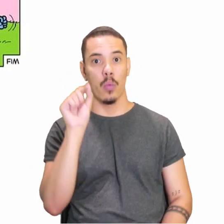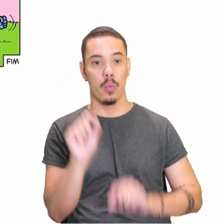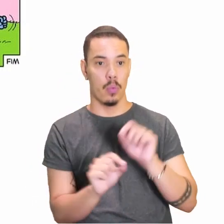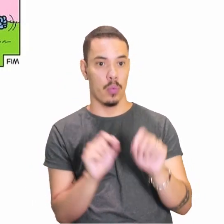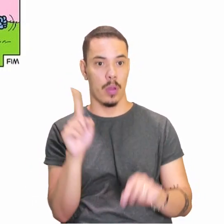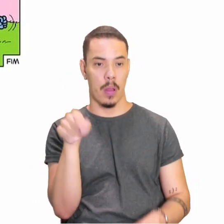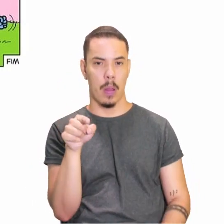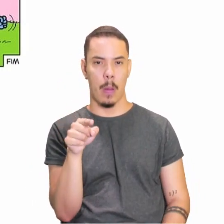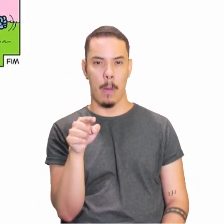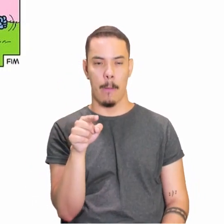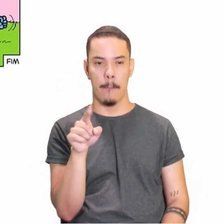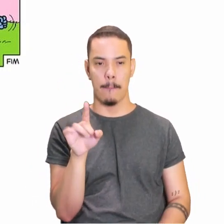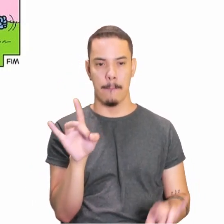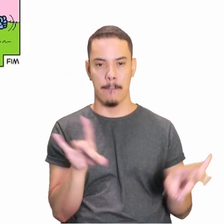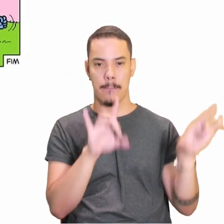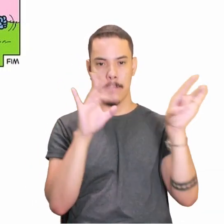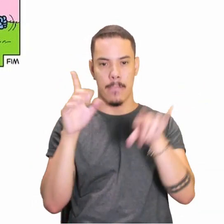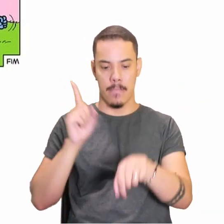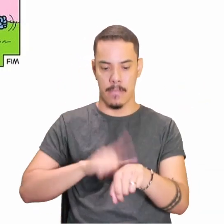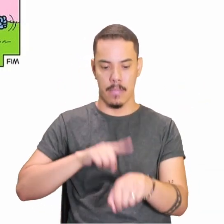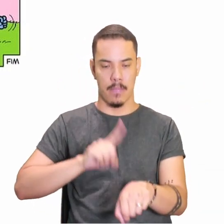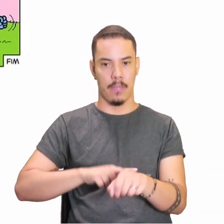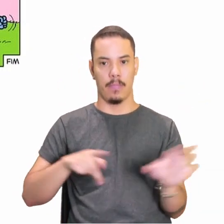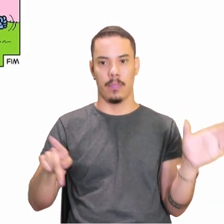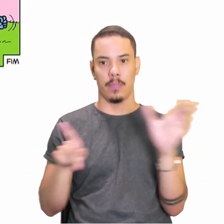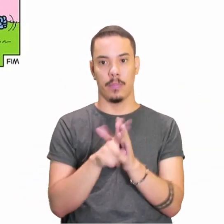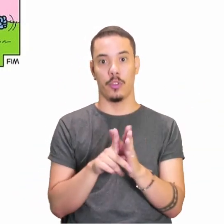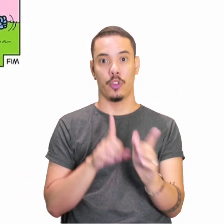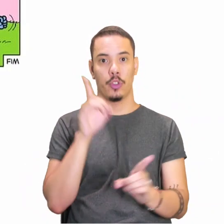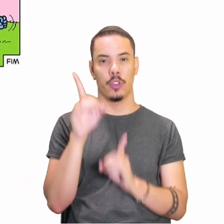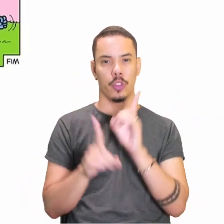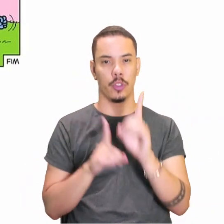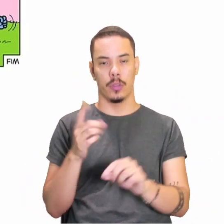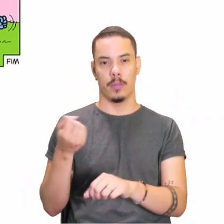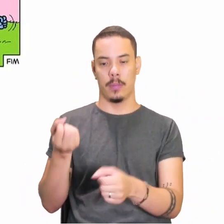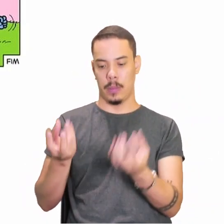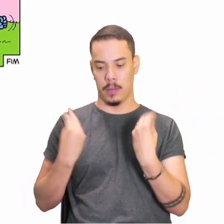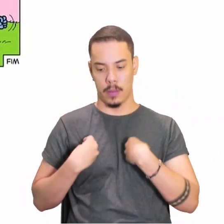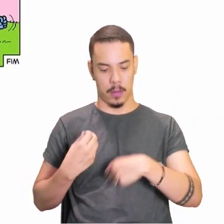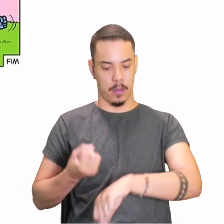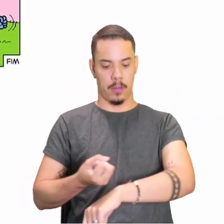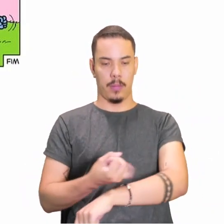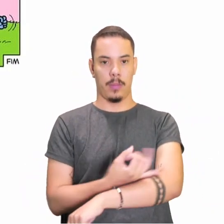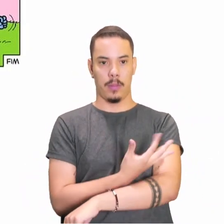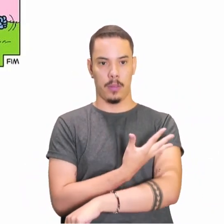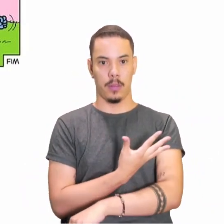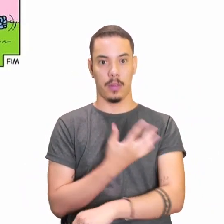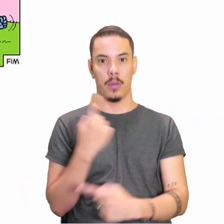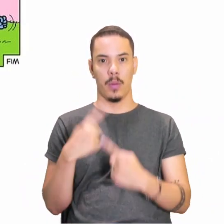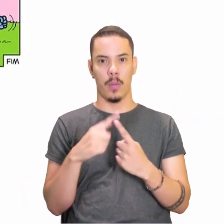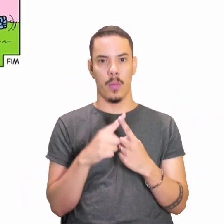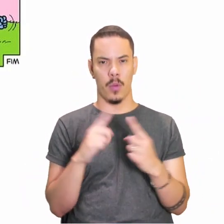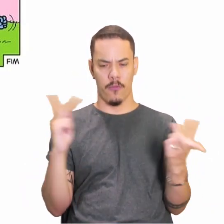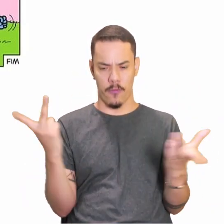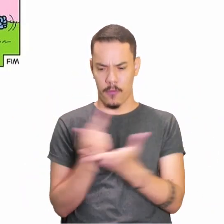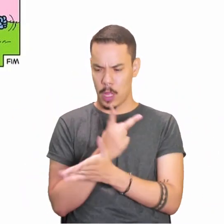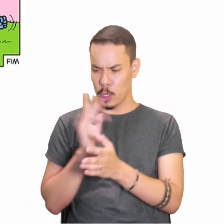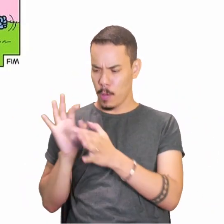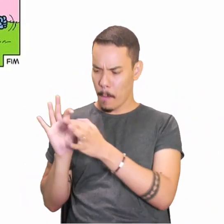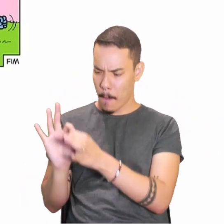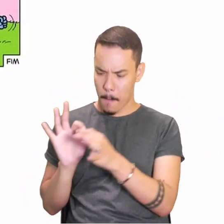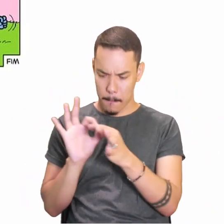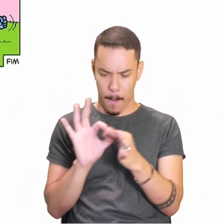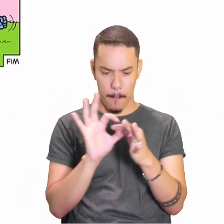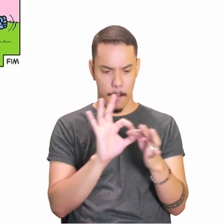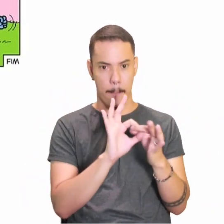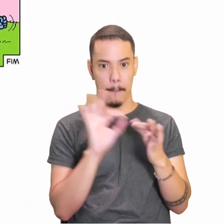da narrativa, né? Deve ser um trecho dinâmico, emocionante, onde os fatos se encaixam para chegar